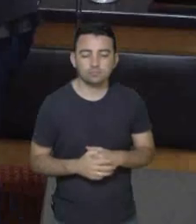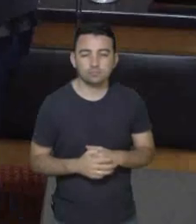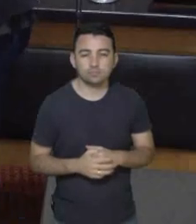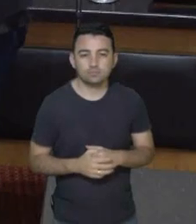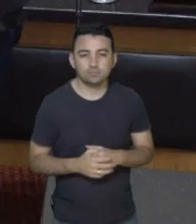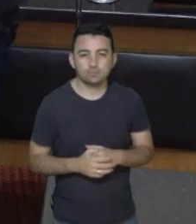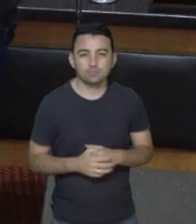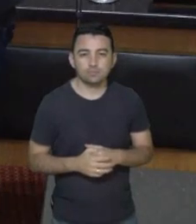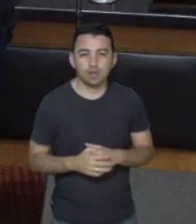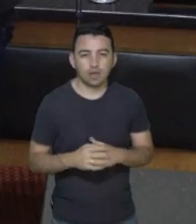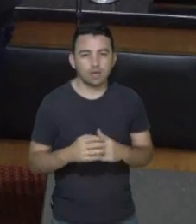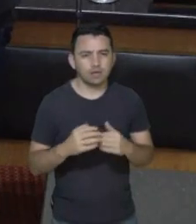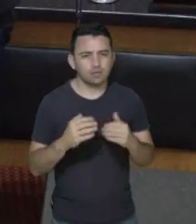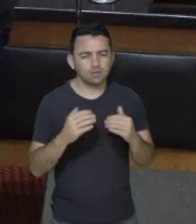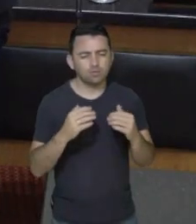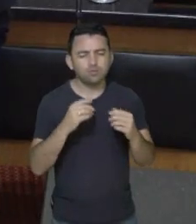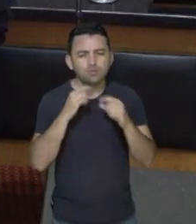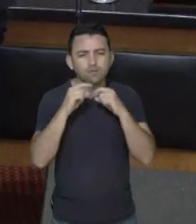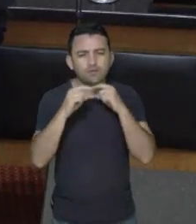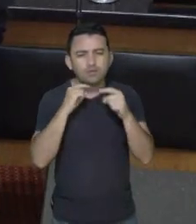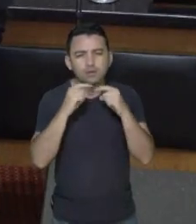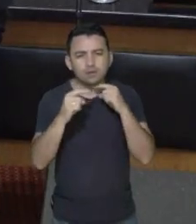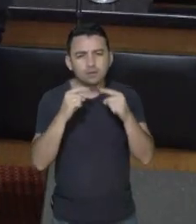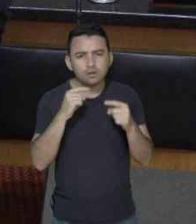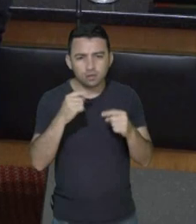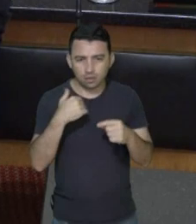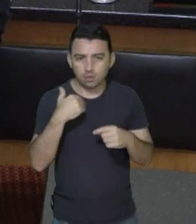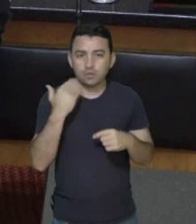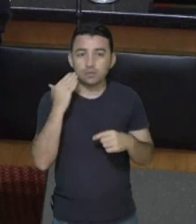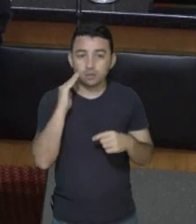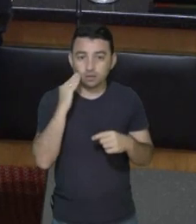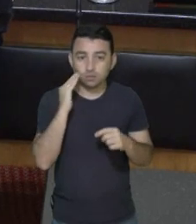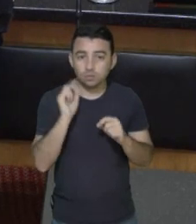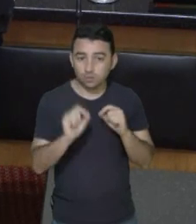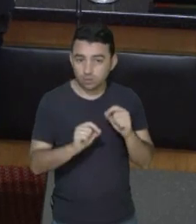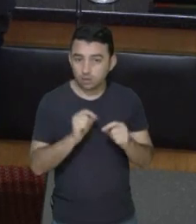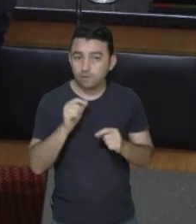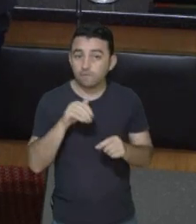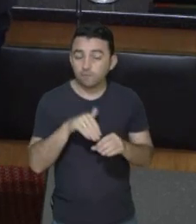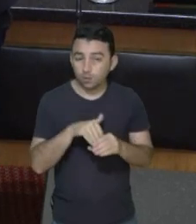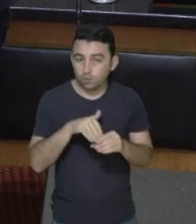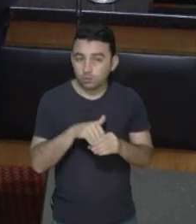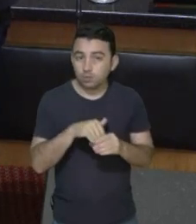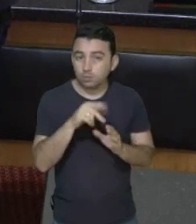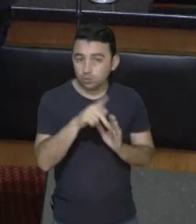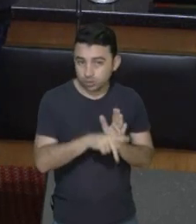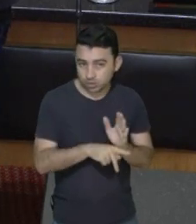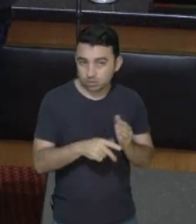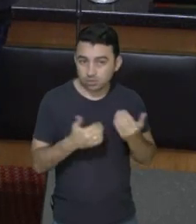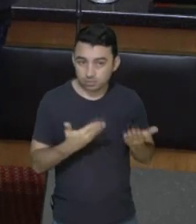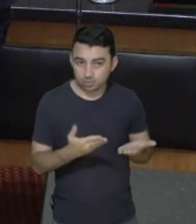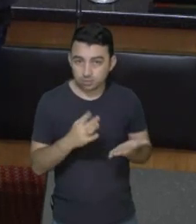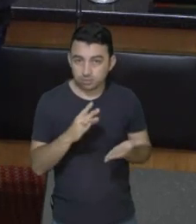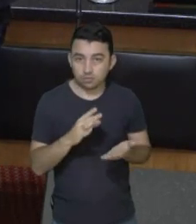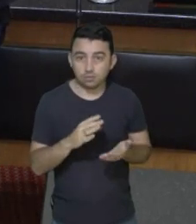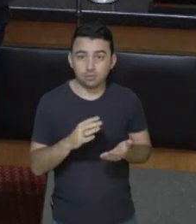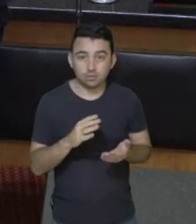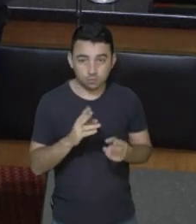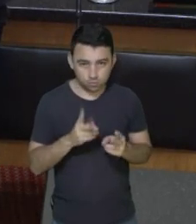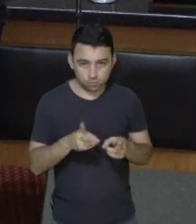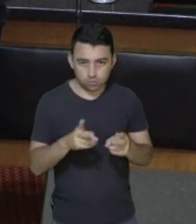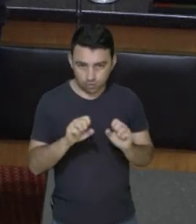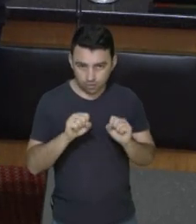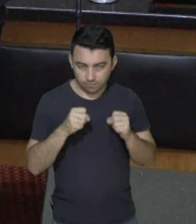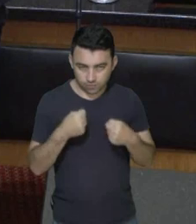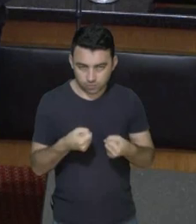dúvida, presidente, o que eu entendi, nós votamos o projeto como ele está, sim, e que é o defensor